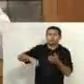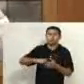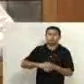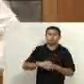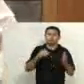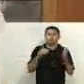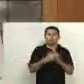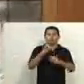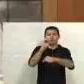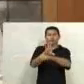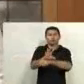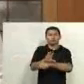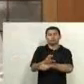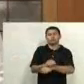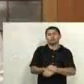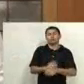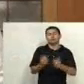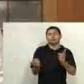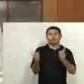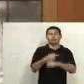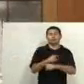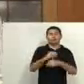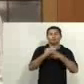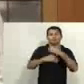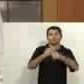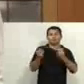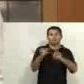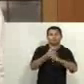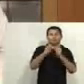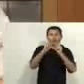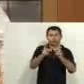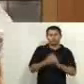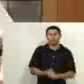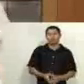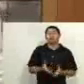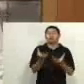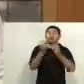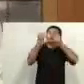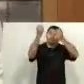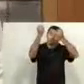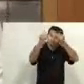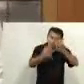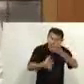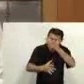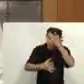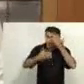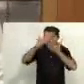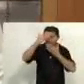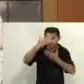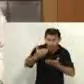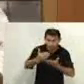esse último slide, o último slide invertido, o procedimento invertido. Então é isso que eu queria passar para vocês, pessoal.